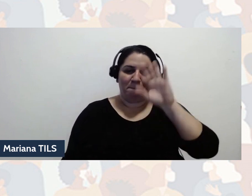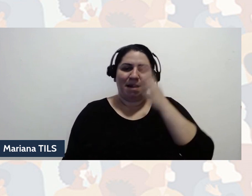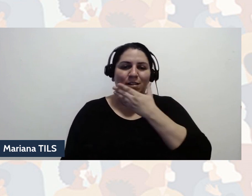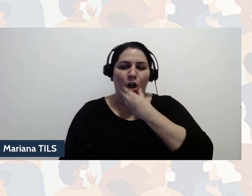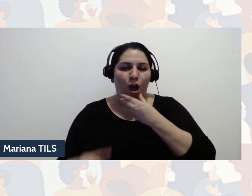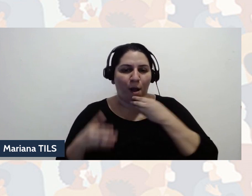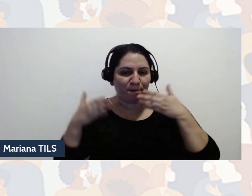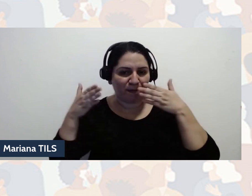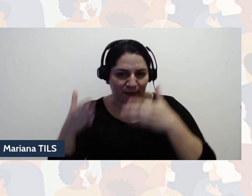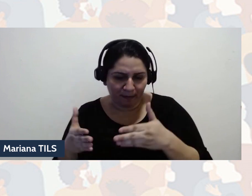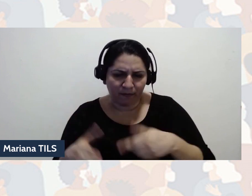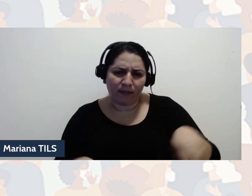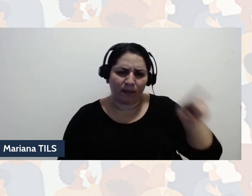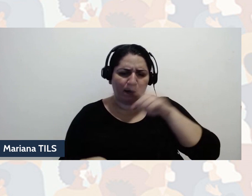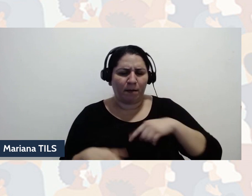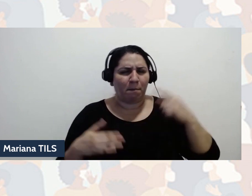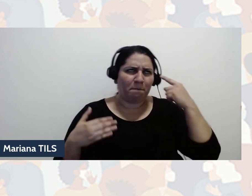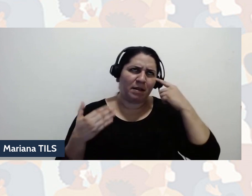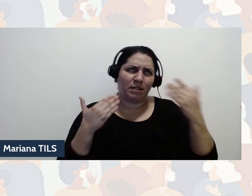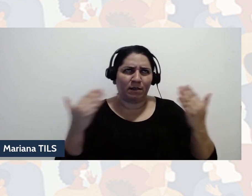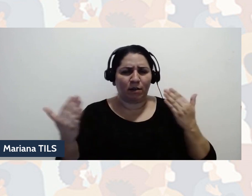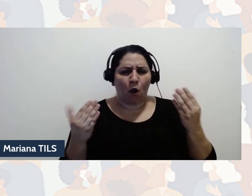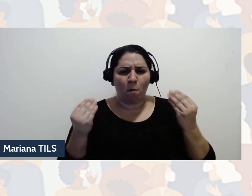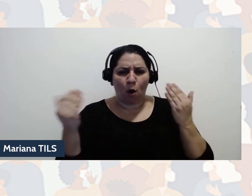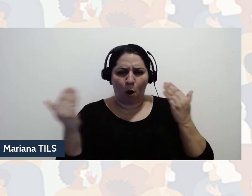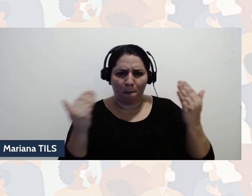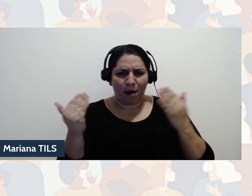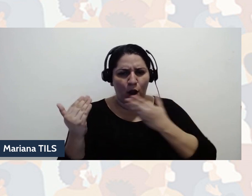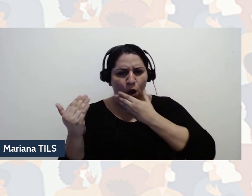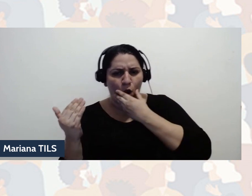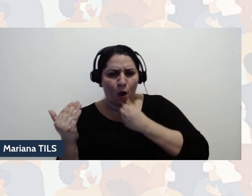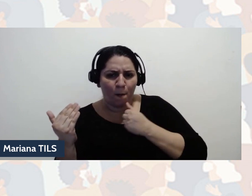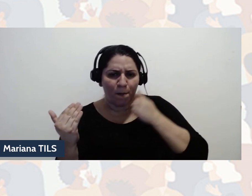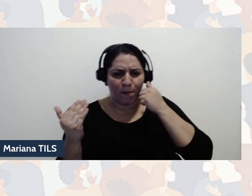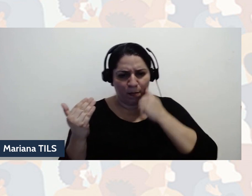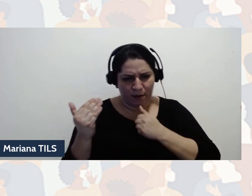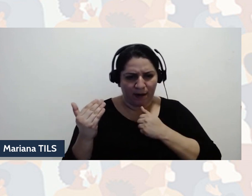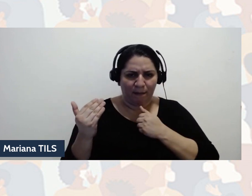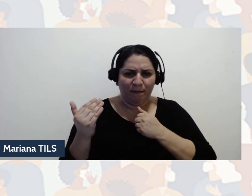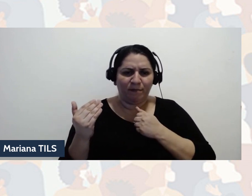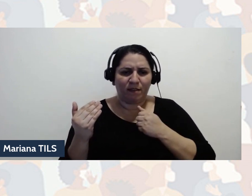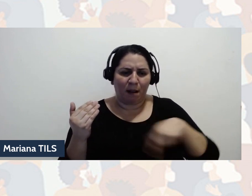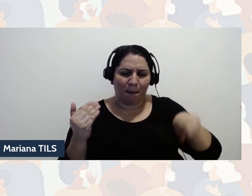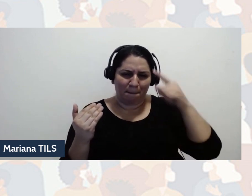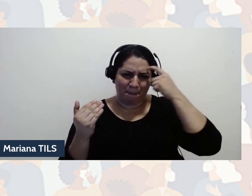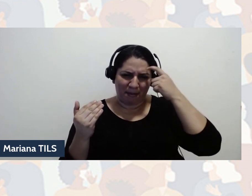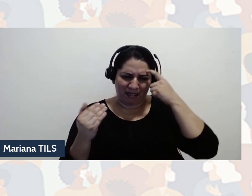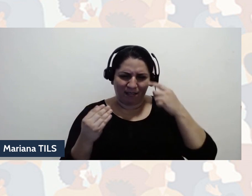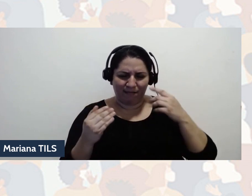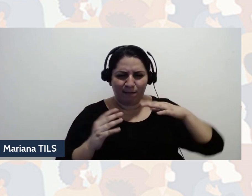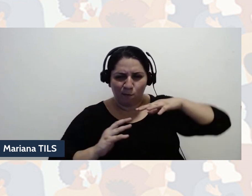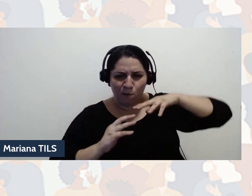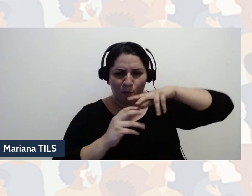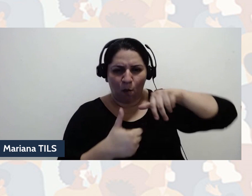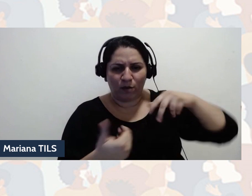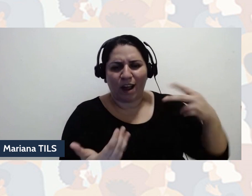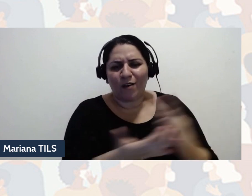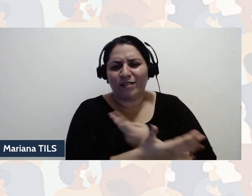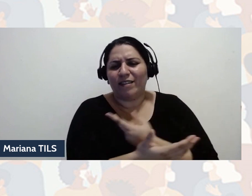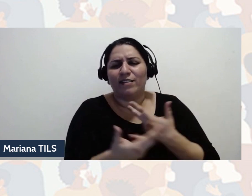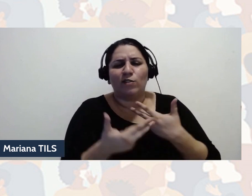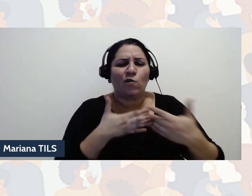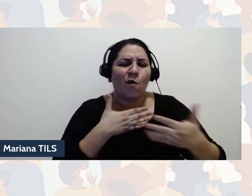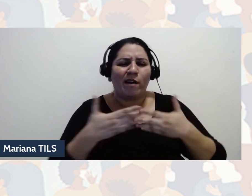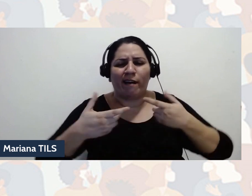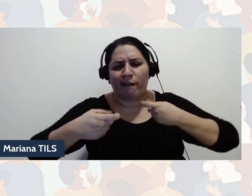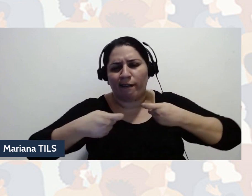entre distopias e mundos pós-apocalípticos. Um mundo imediatamente depois de um desastre natural, ou uma guerra